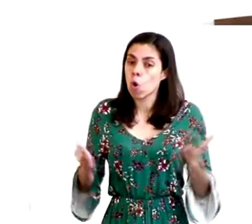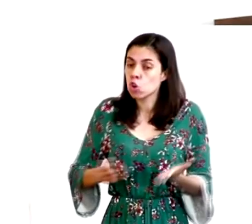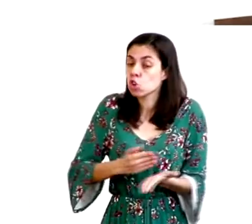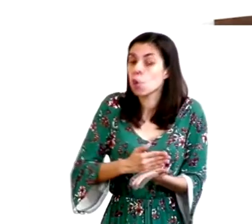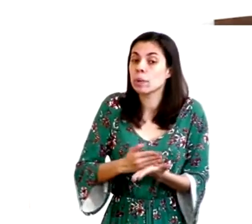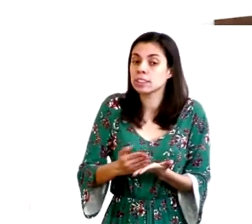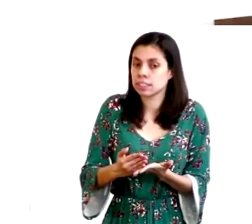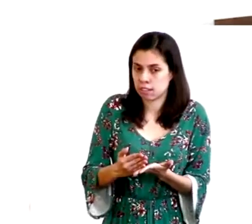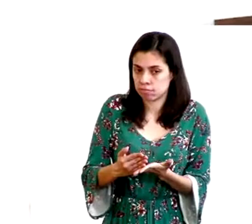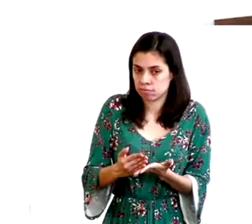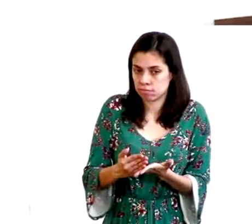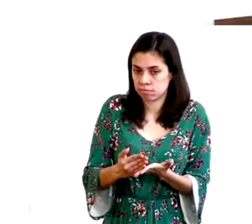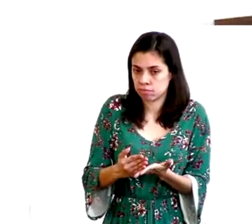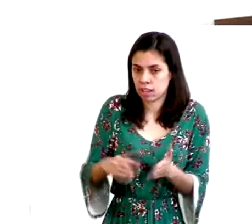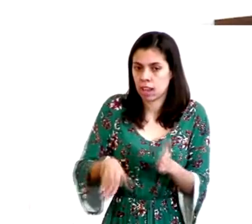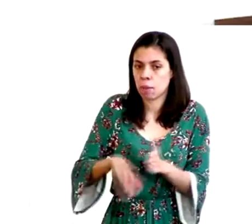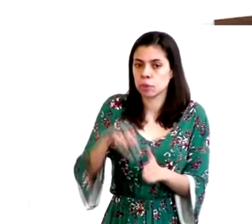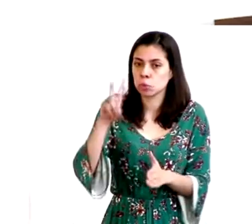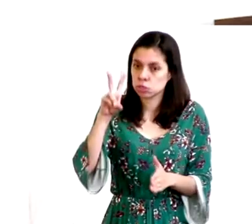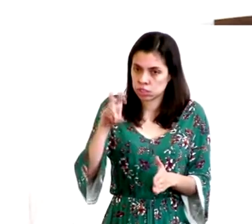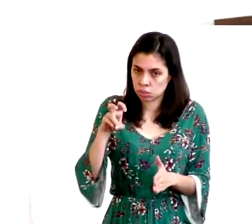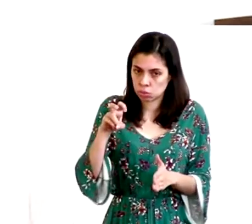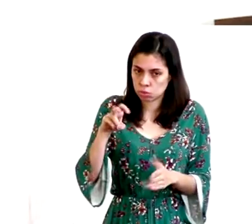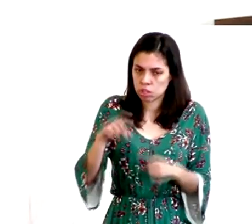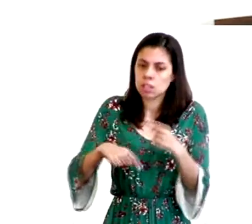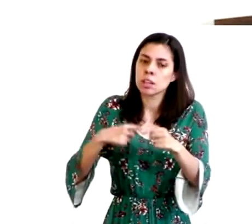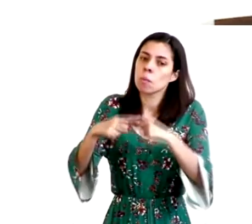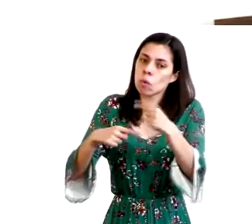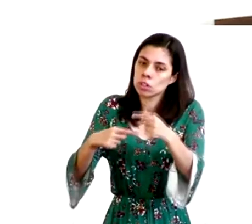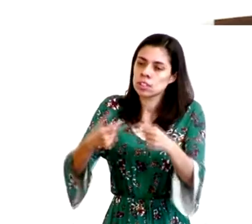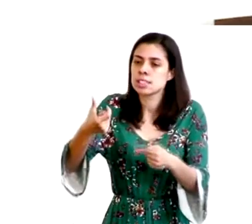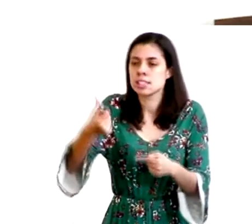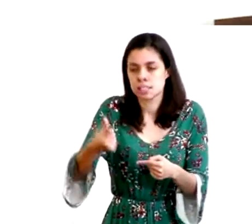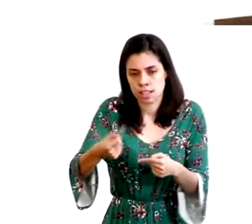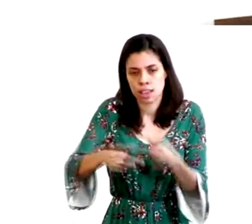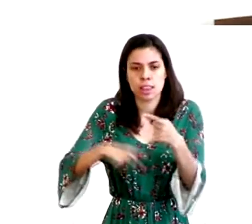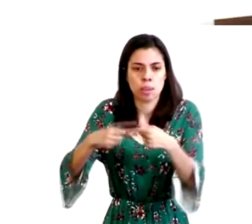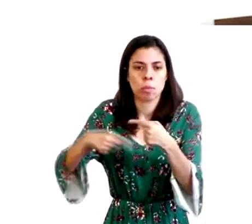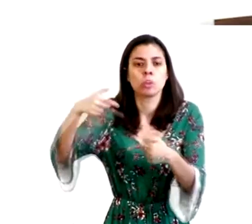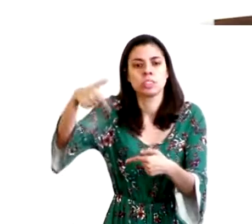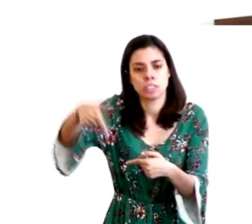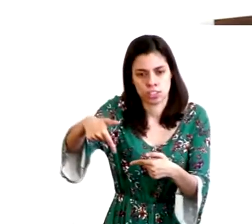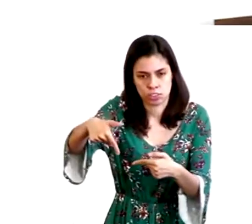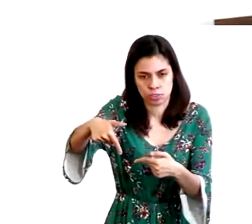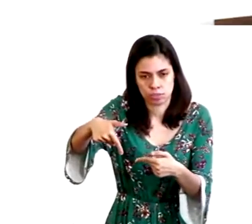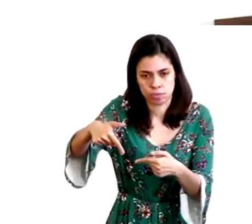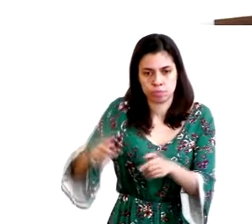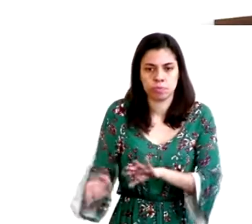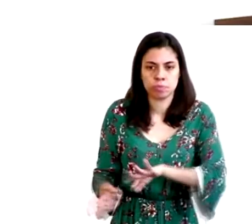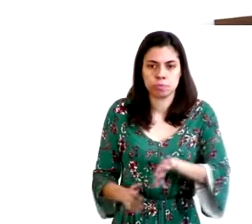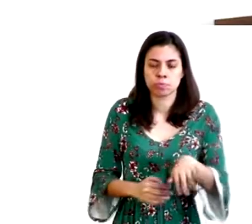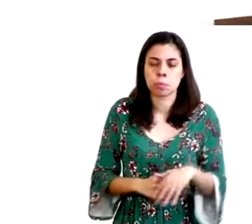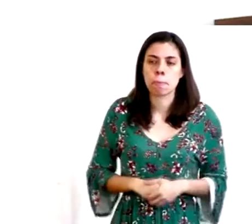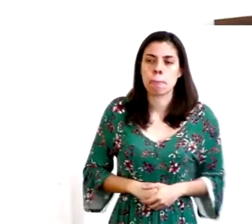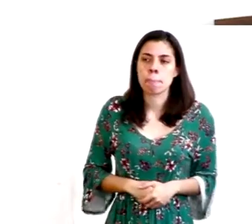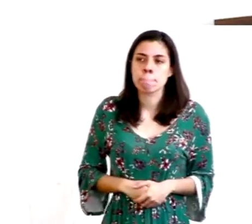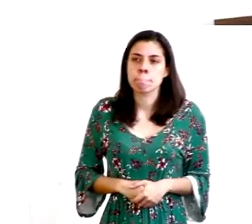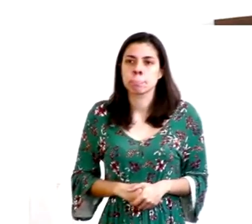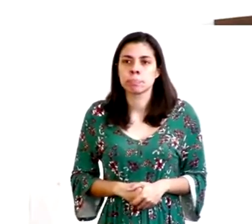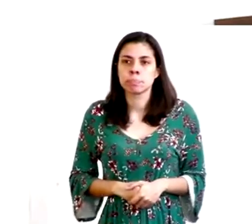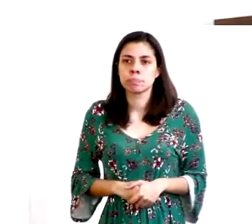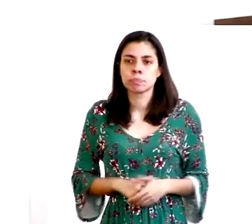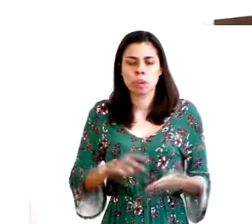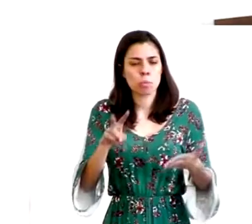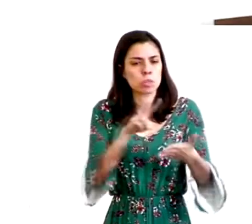Mateus, e também no seu conteúdo específico. Vamos olhar de forma panorâmica naquilo